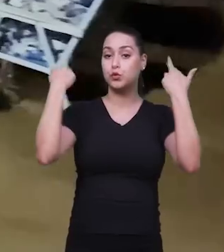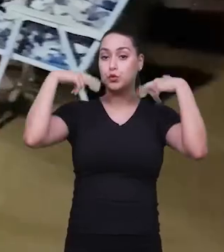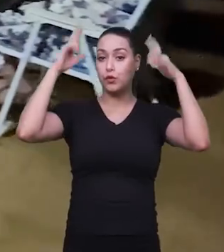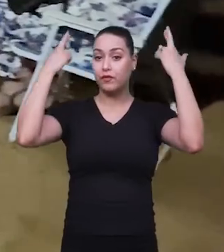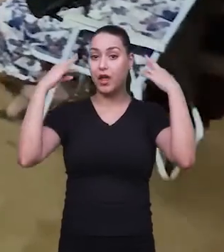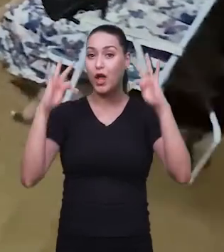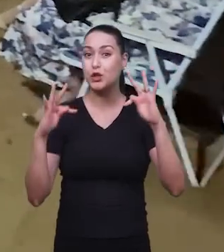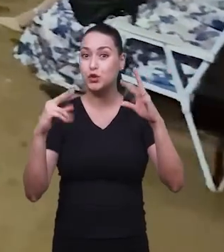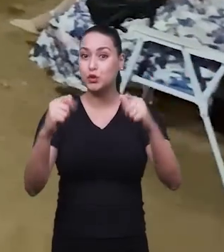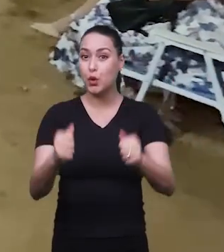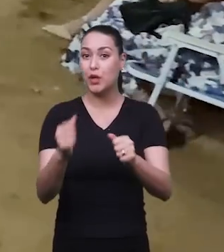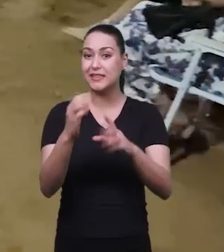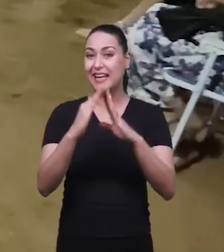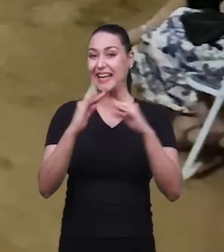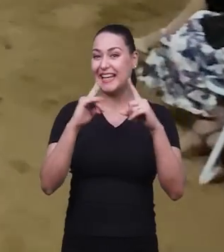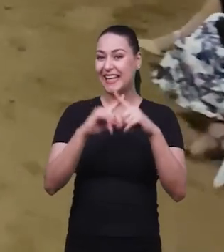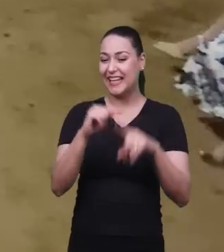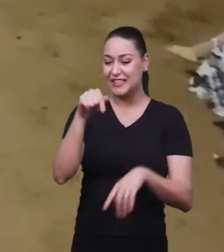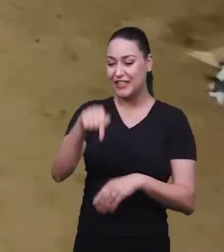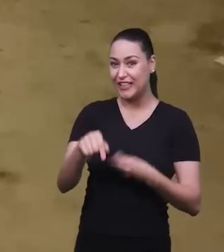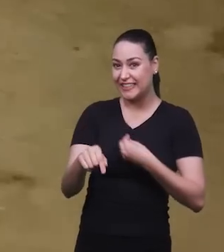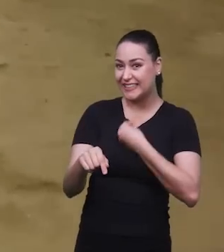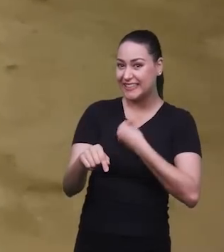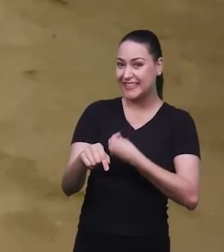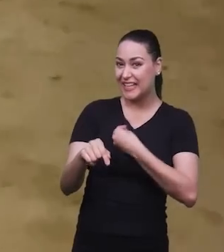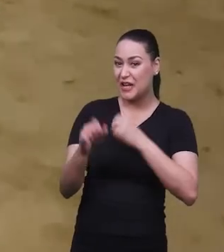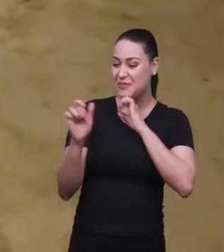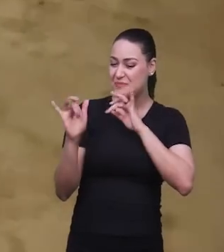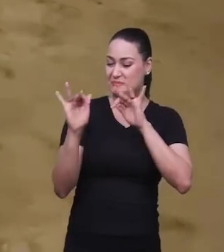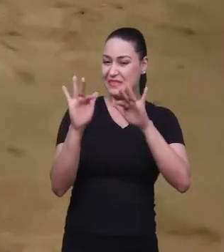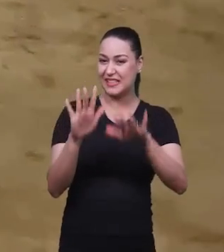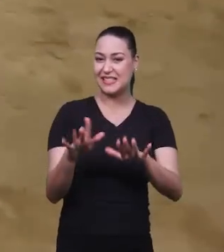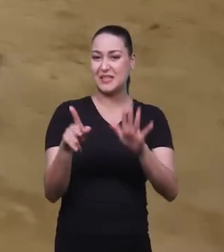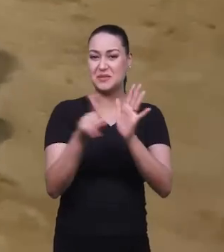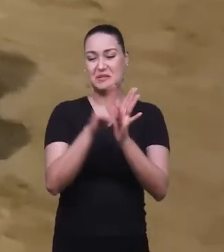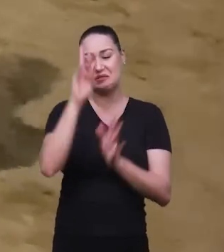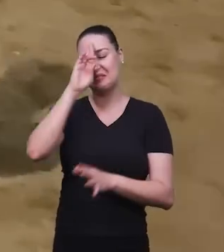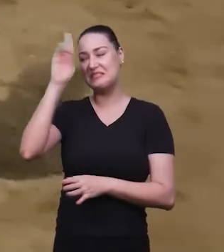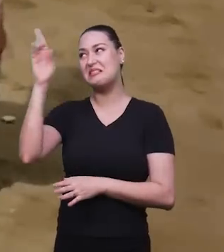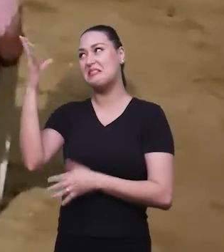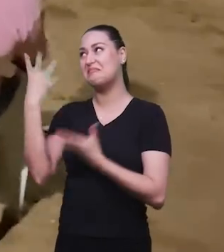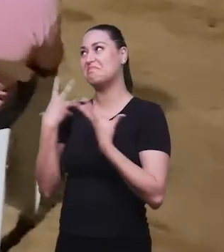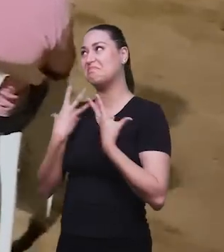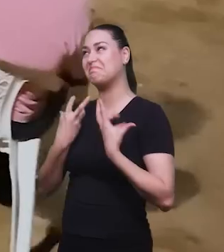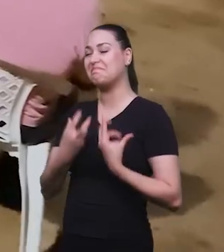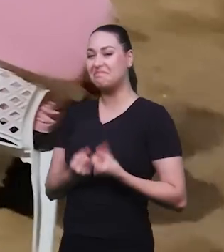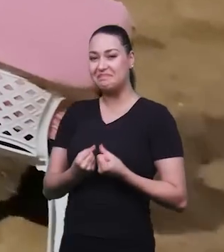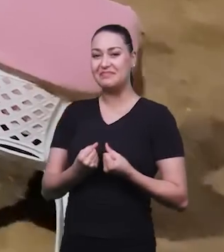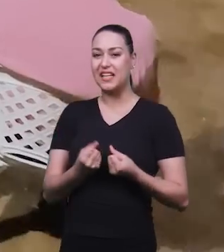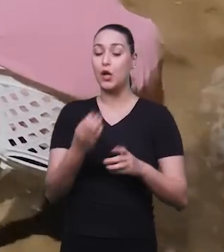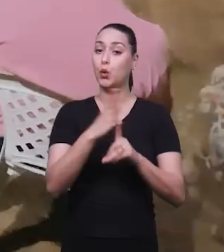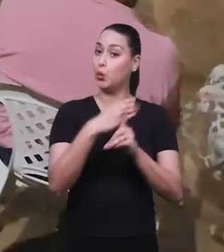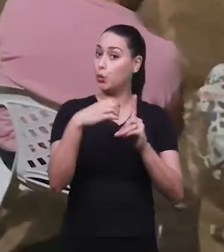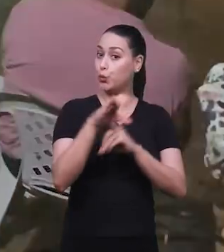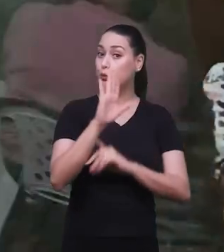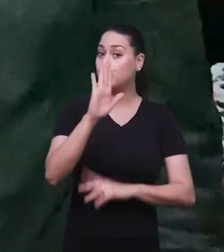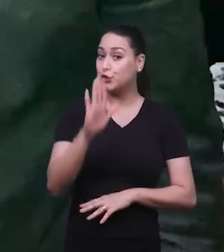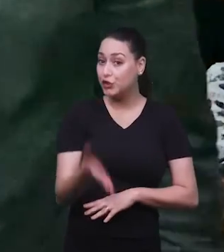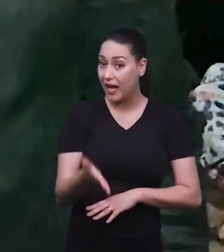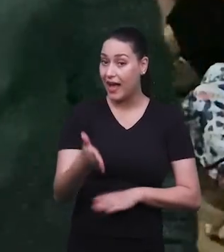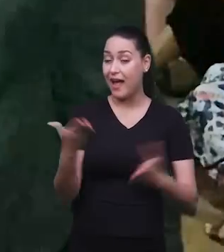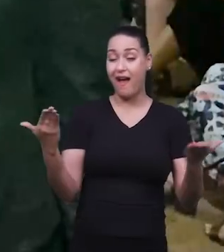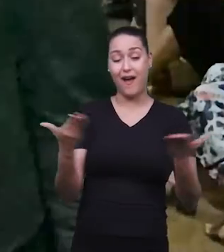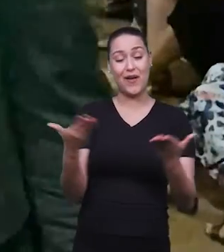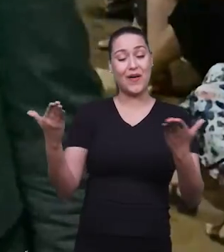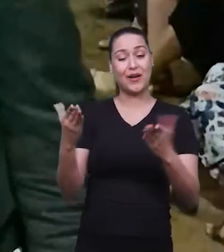a igreja, toda a igreja está aqui. E viemos receber uma bênção do Senhor. Pastor Eduardo, já tivemos um culto agora há pouco, vamos ter